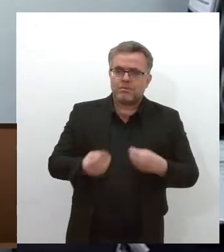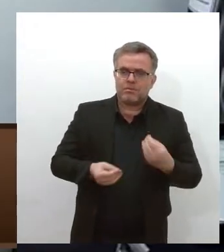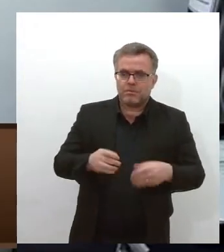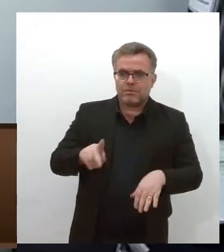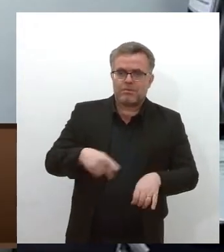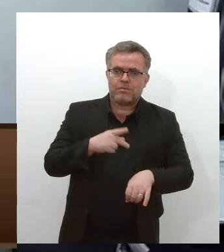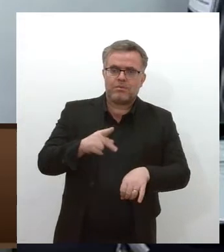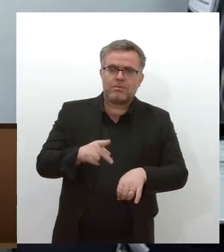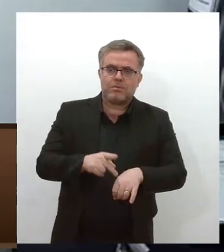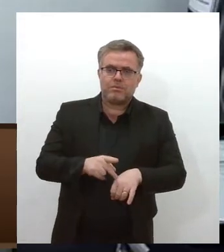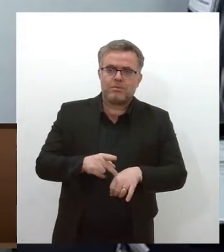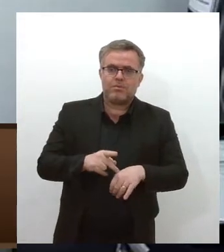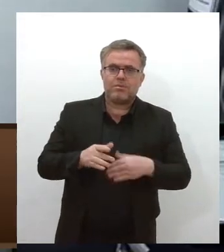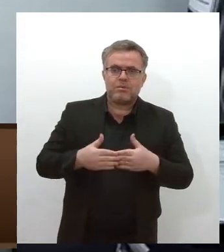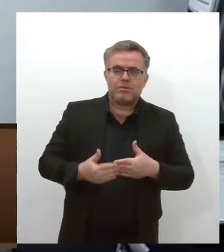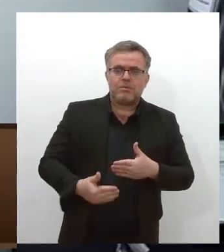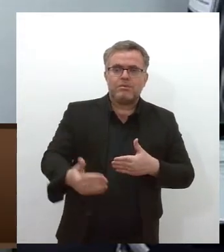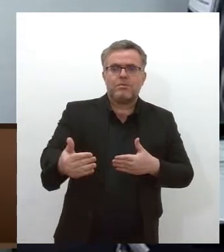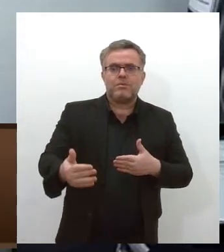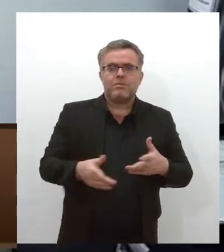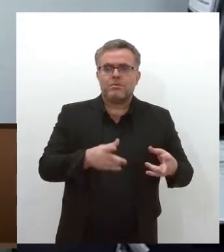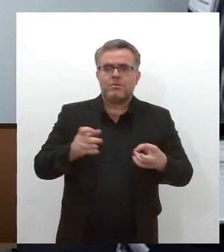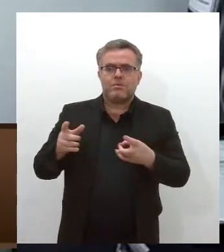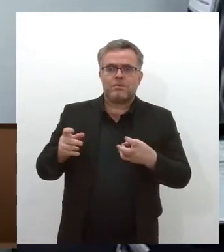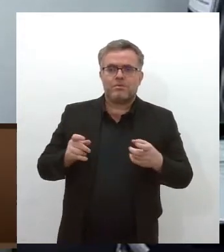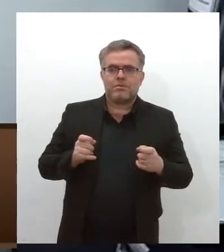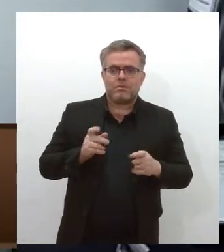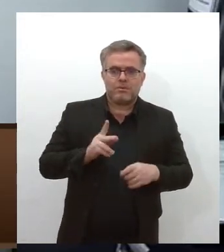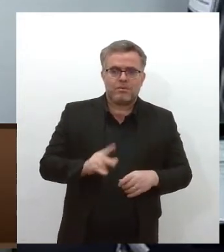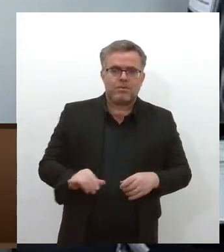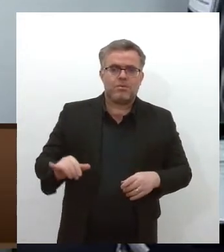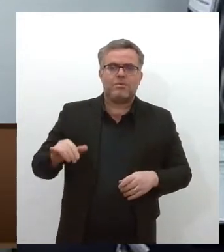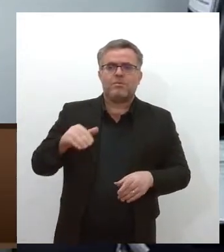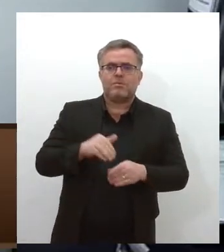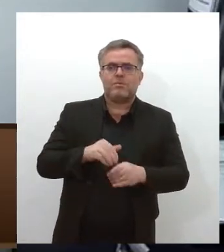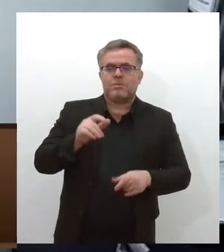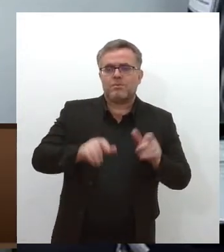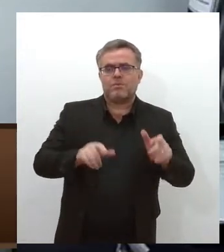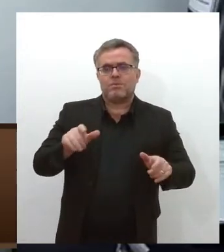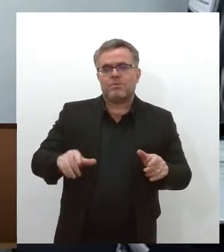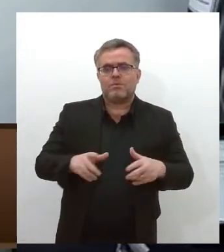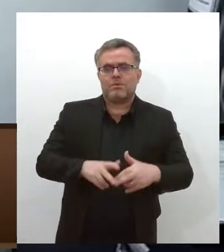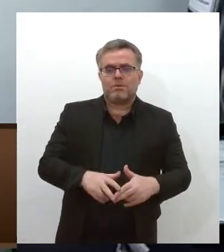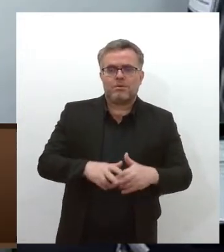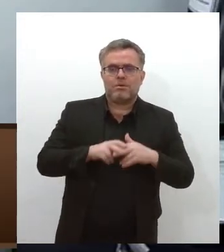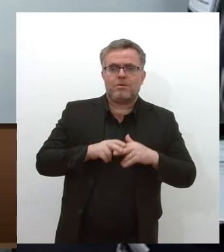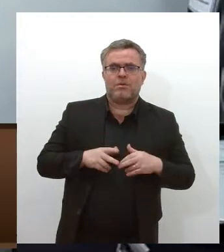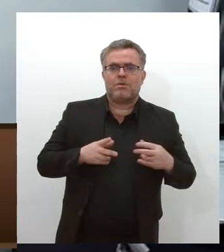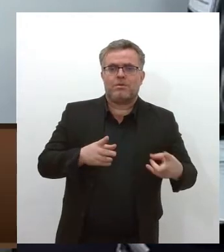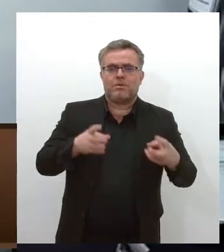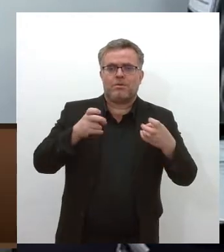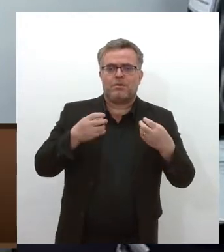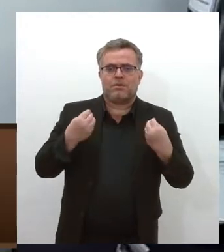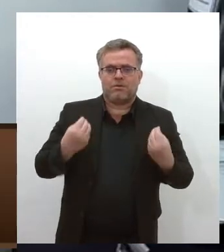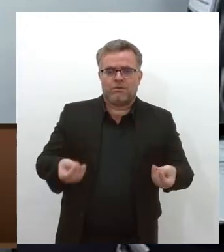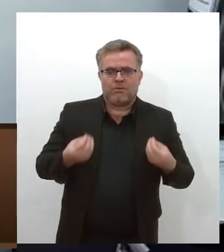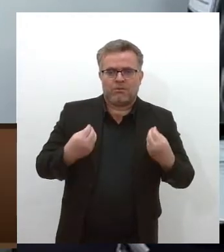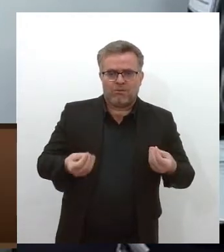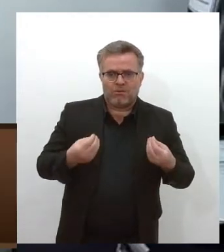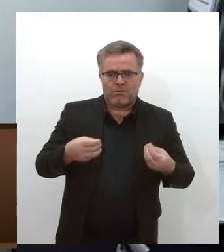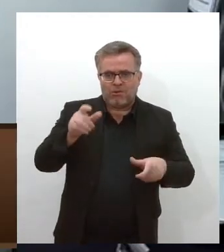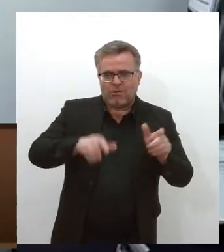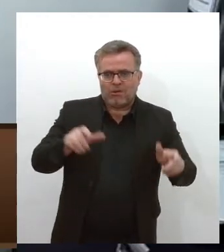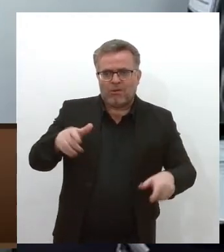partir desta percepção é que o eleitor decide o seu voto. Então eu vejo sim o eleitor brasileiro nem tão melhor preparado